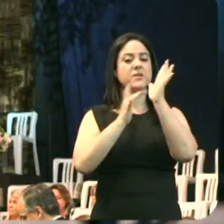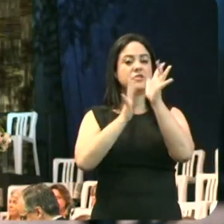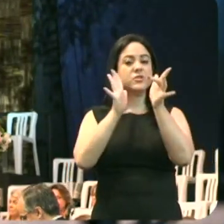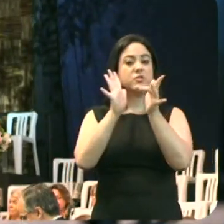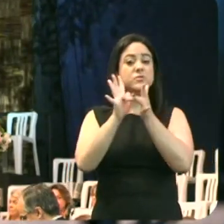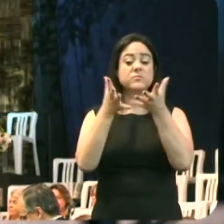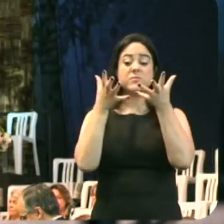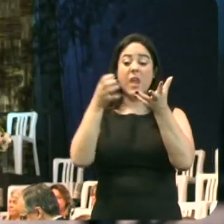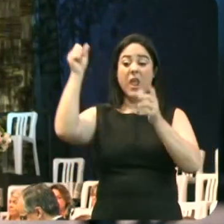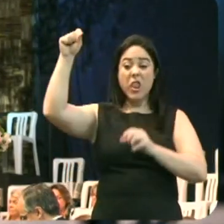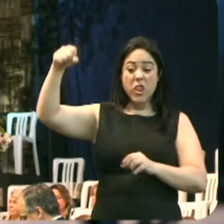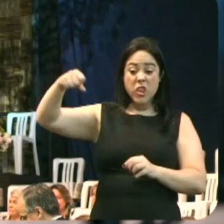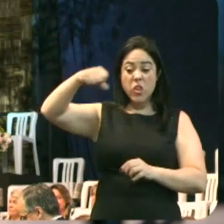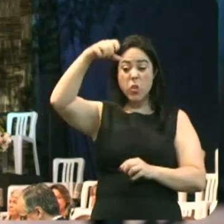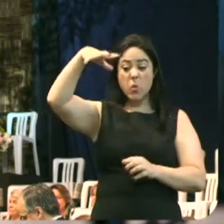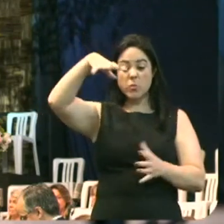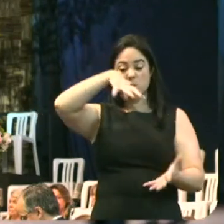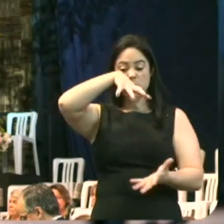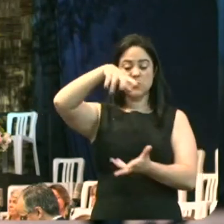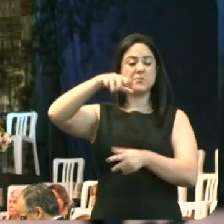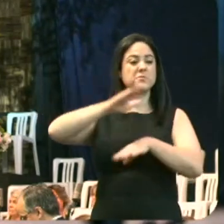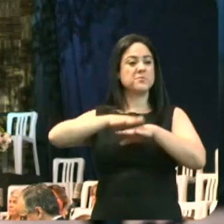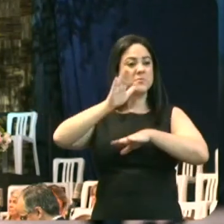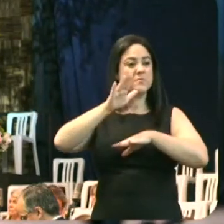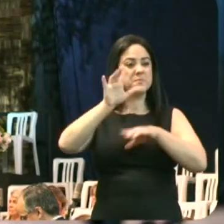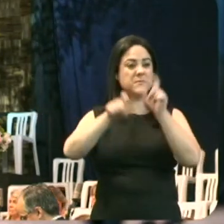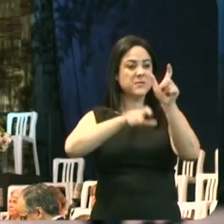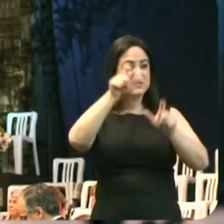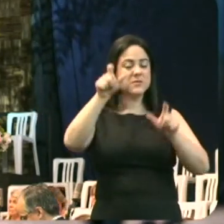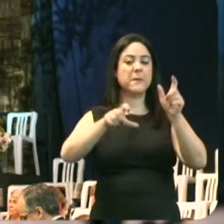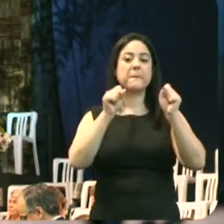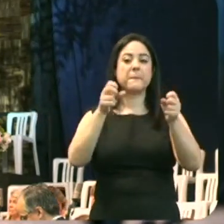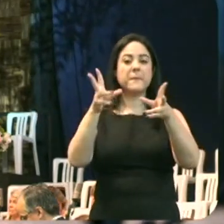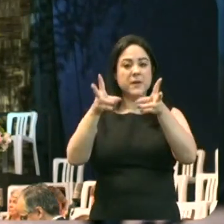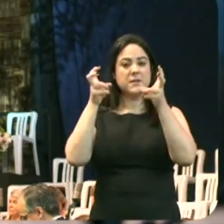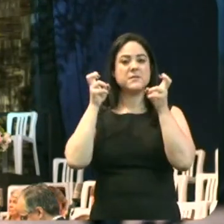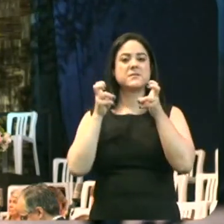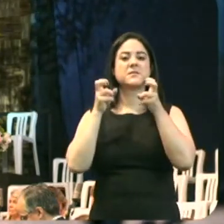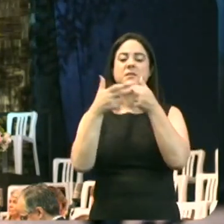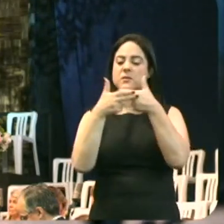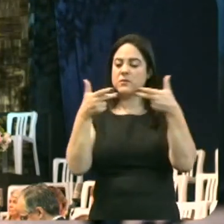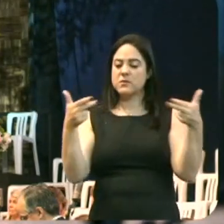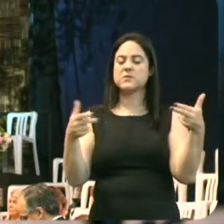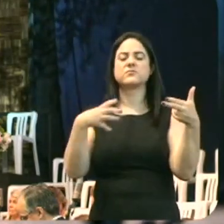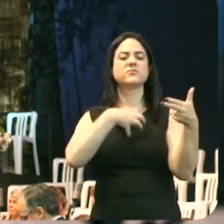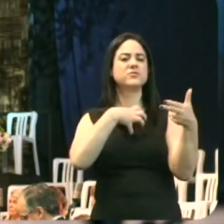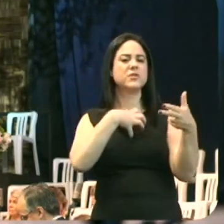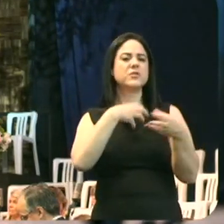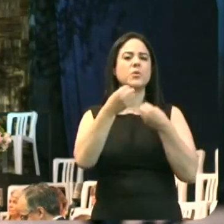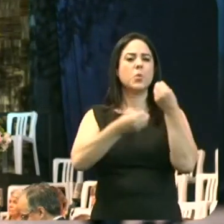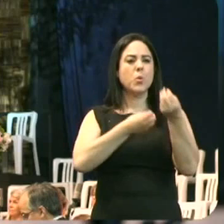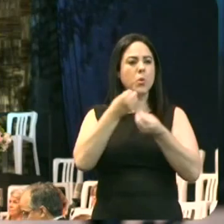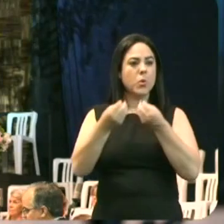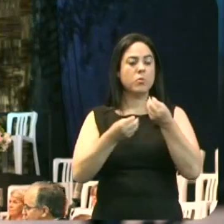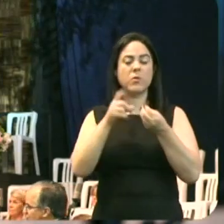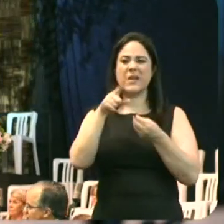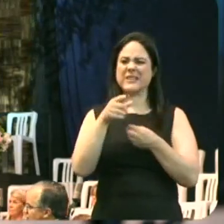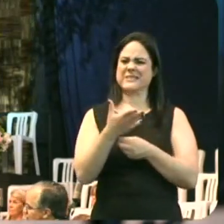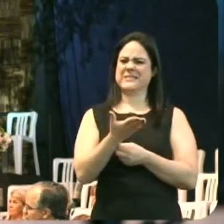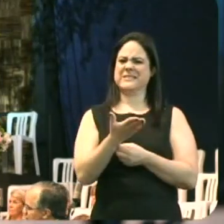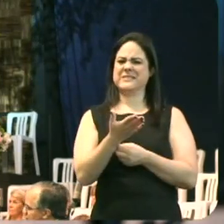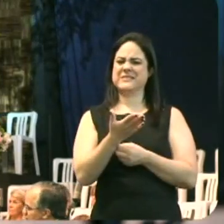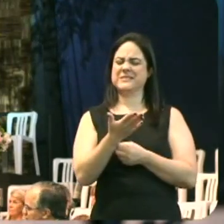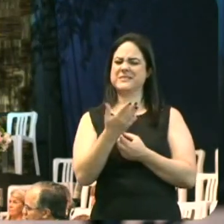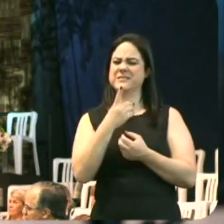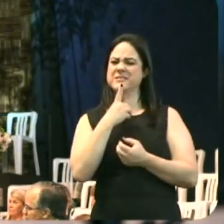lançar a luz neste mundo para que mais e mais pessoas possam enxergar as coisas da maneira como estão e